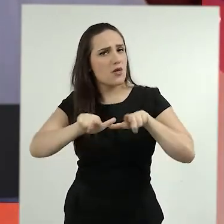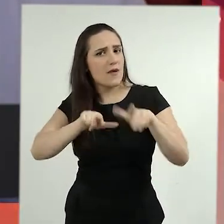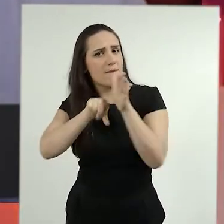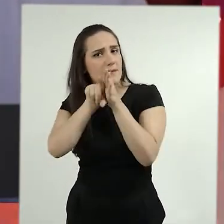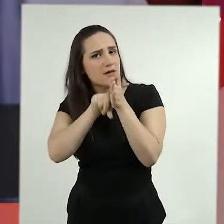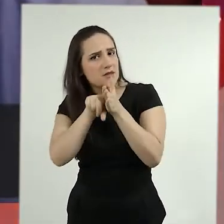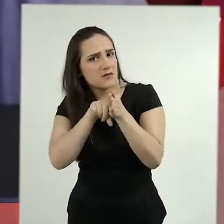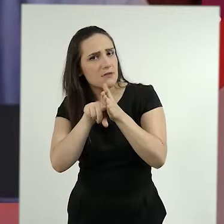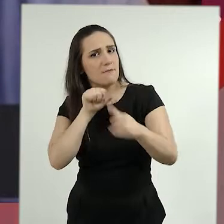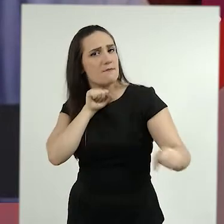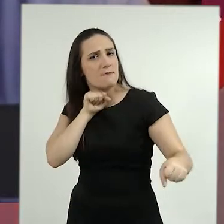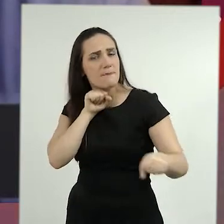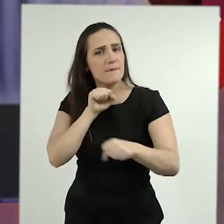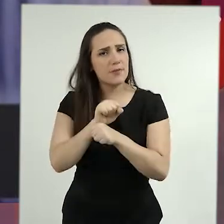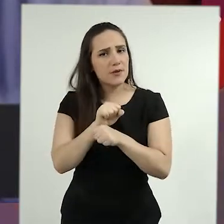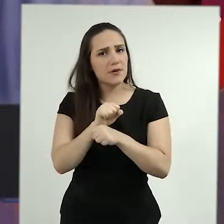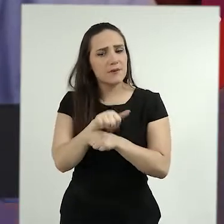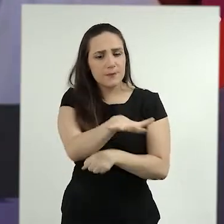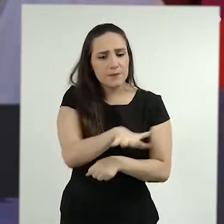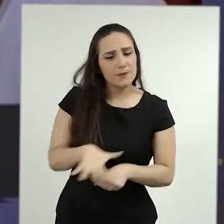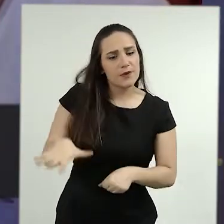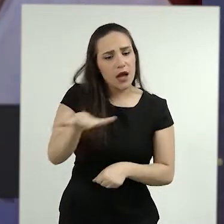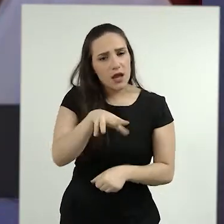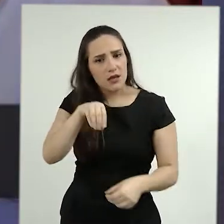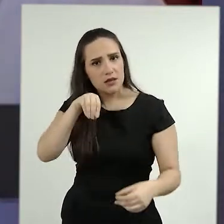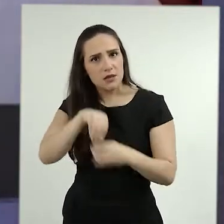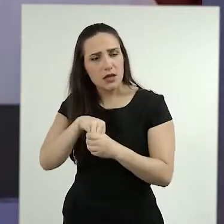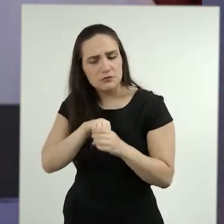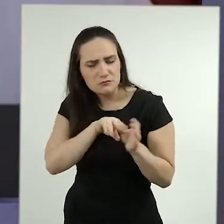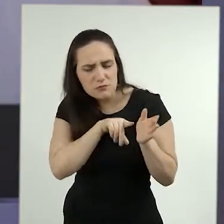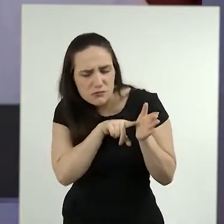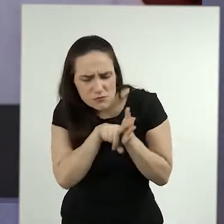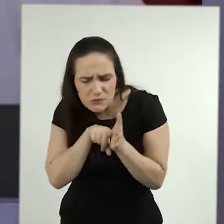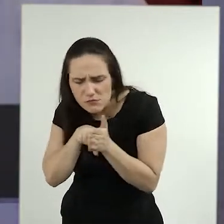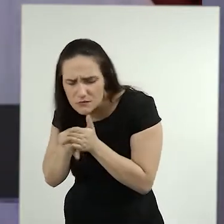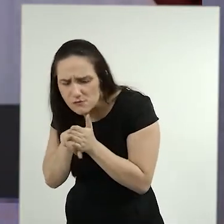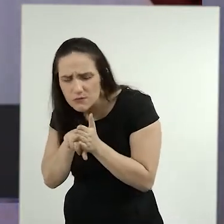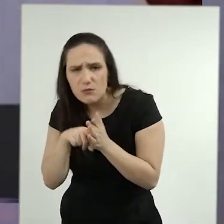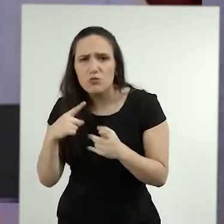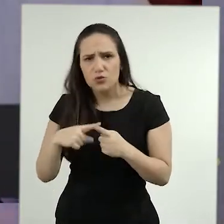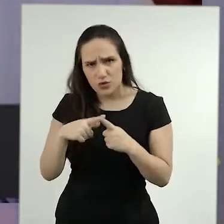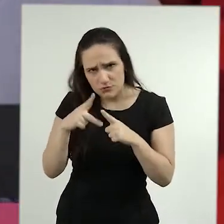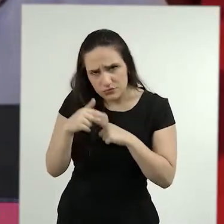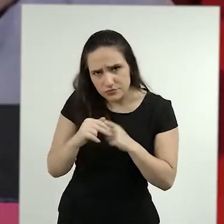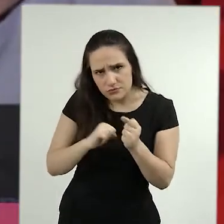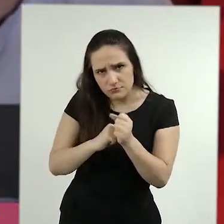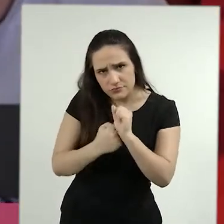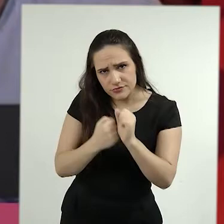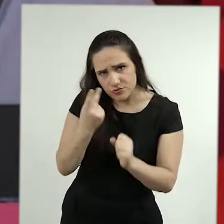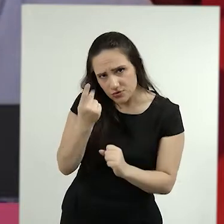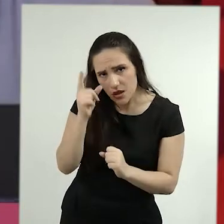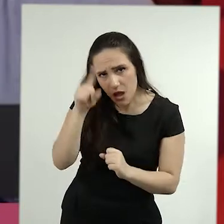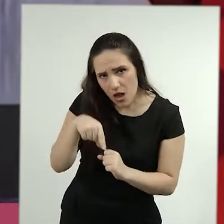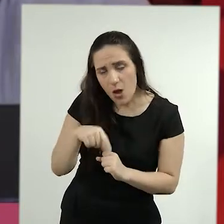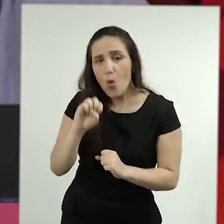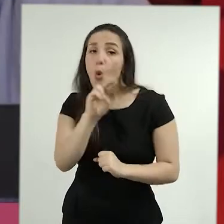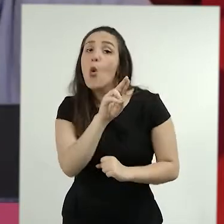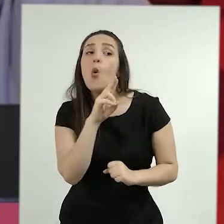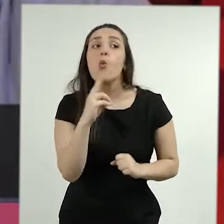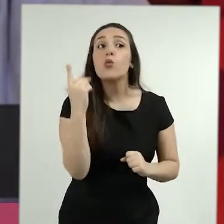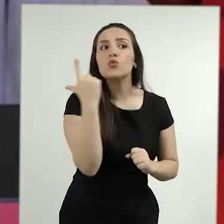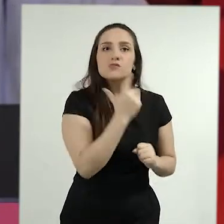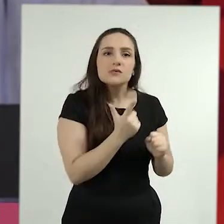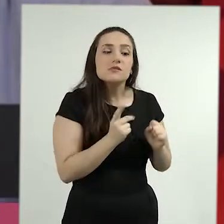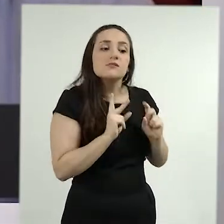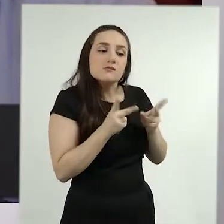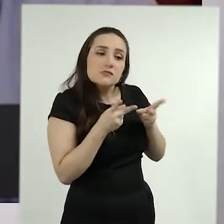as atividades de pesquisas, as atividades de campo, por conta dessa restrição financeira, essa restrição